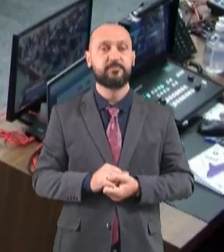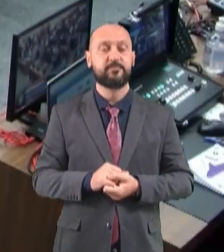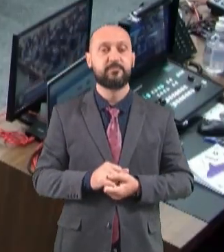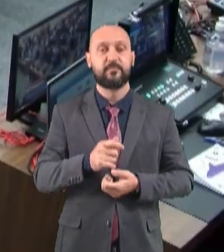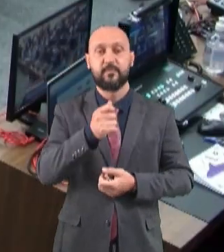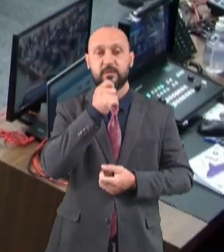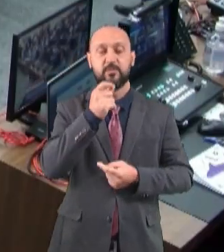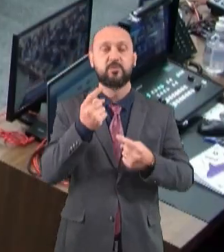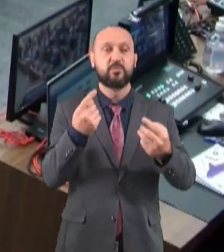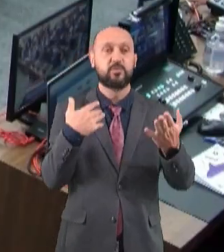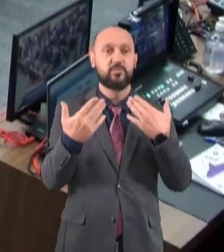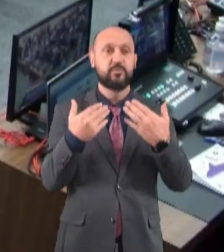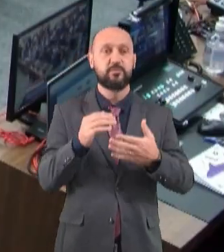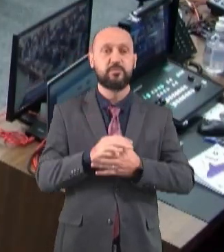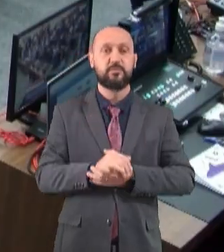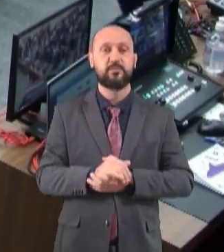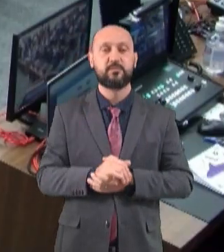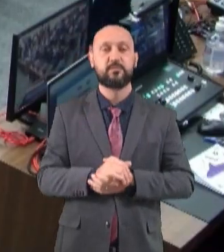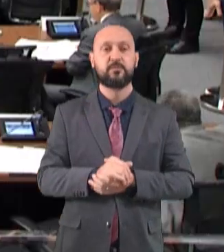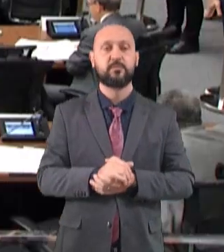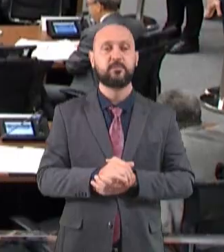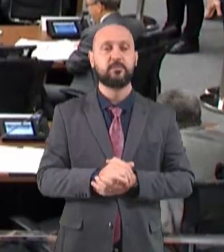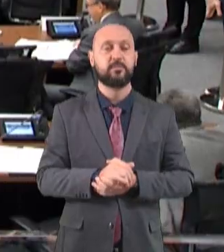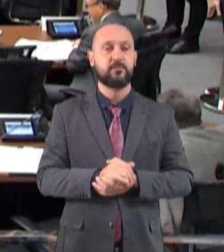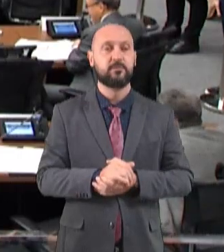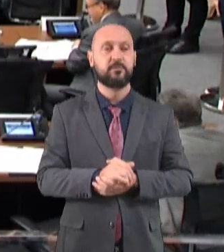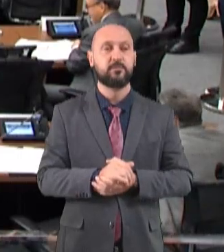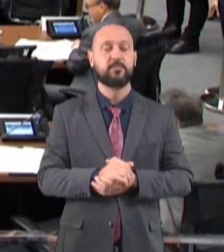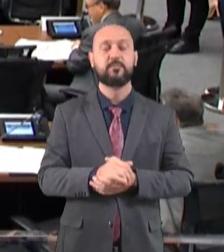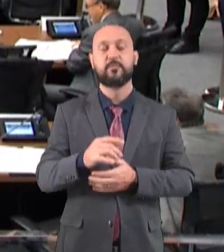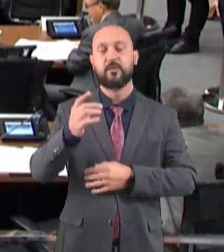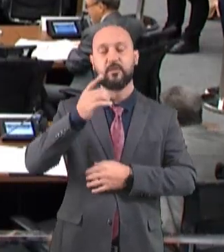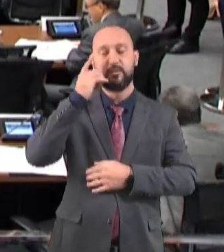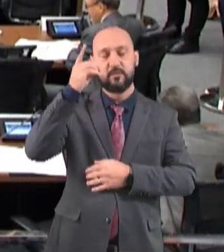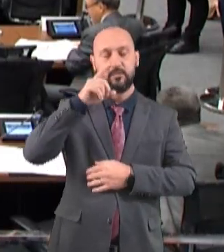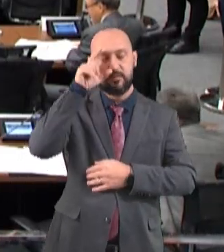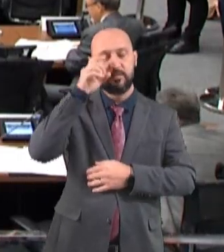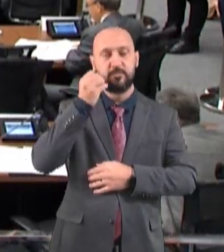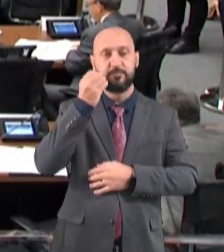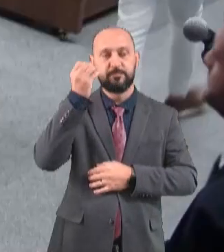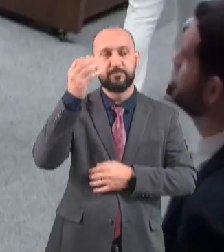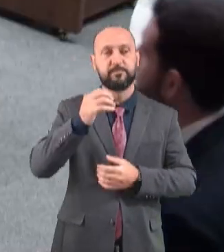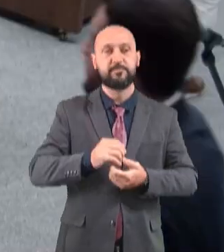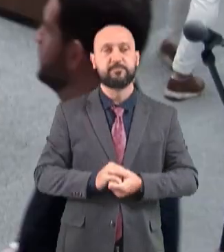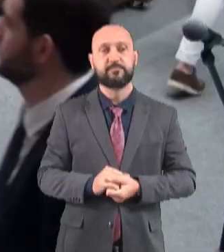Ainda em discussão. Senhor presidente. Para discutir. Senhor presidente. Para discutir, deputado Pedro Ossian.